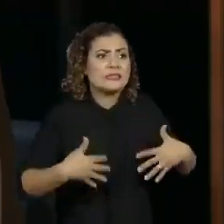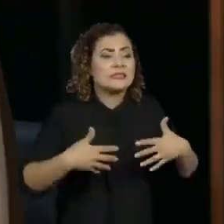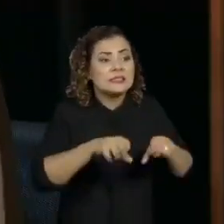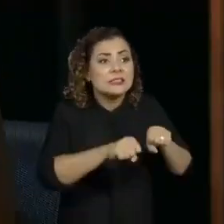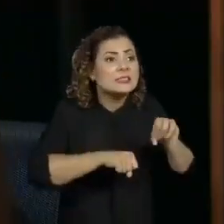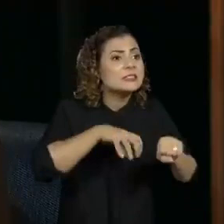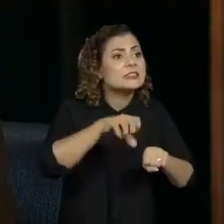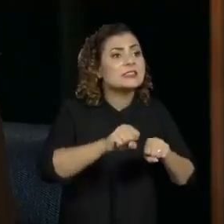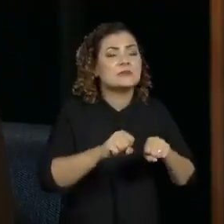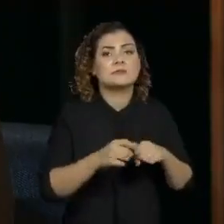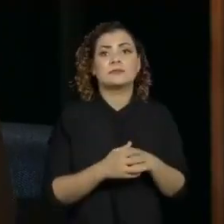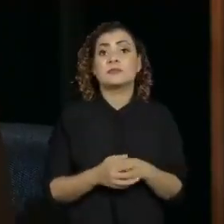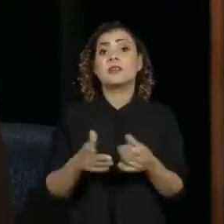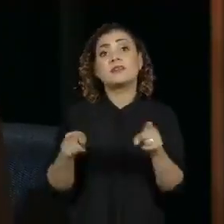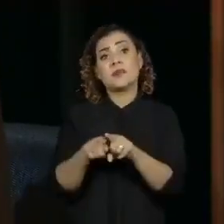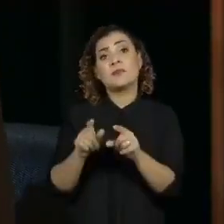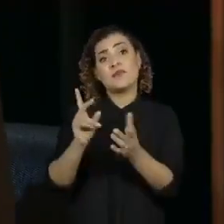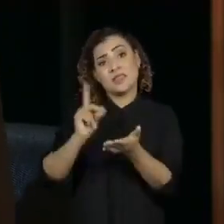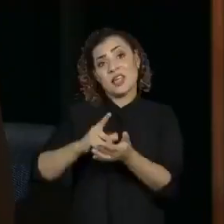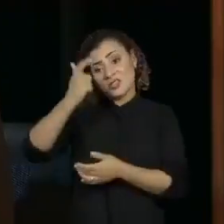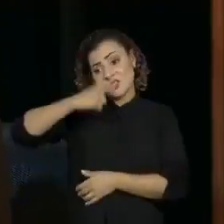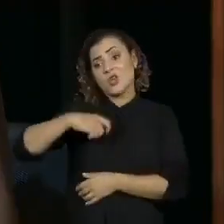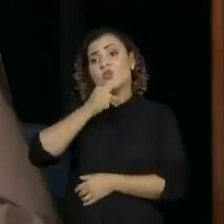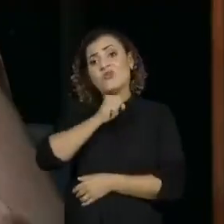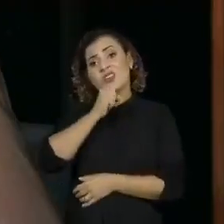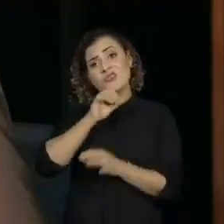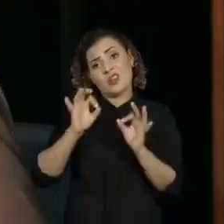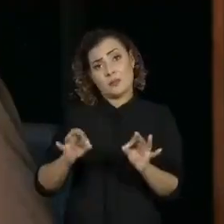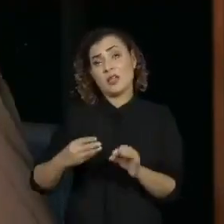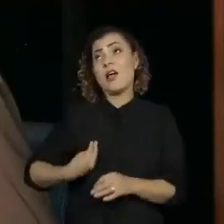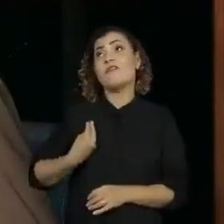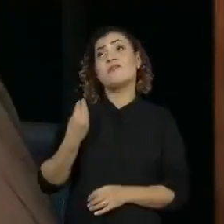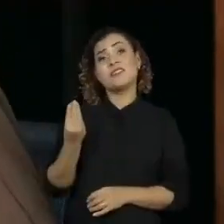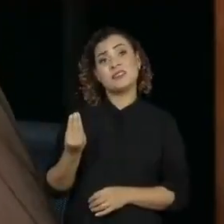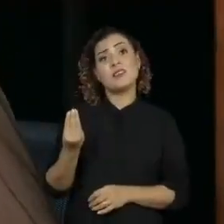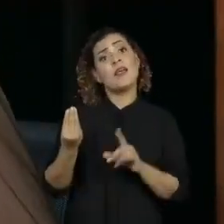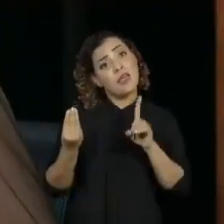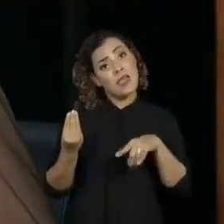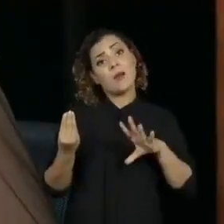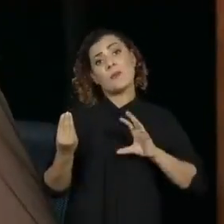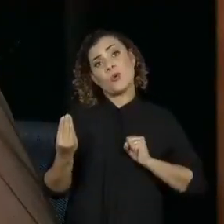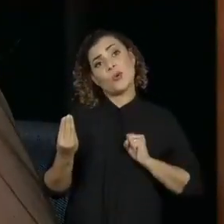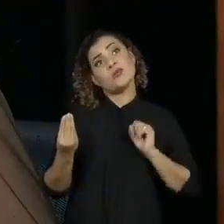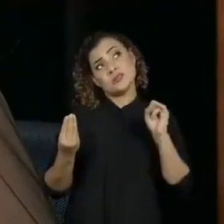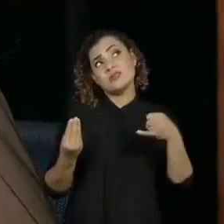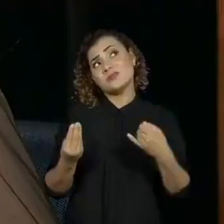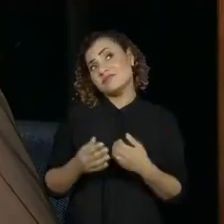outra coisa também. Eu acho que eu tô começando a ficar velha a ponto de poder dizer que a vida é amor.